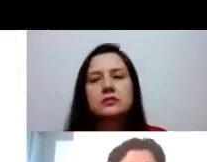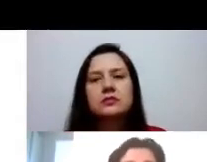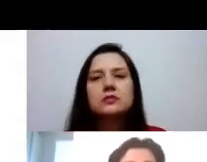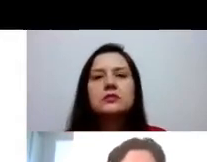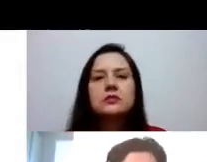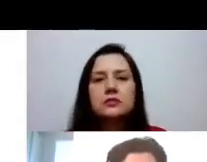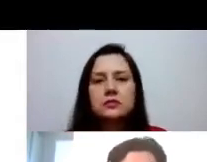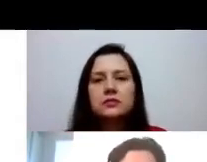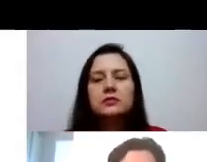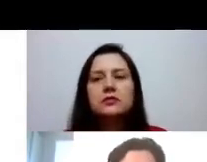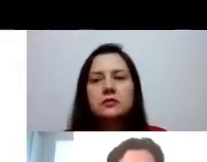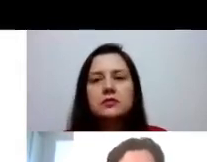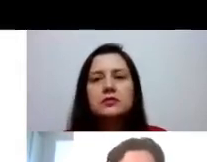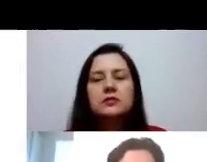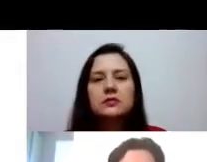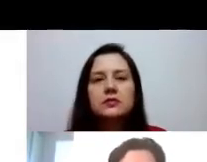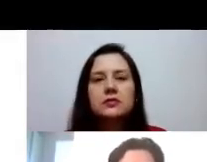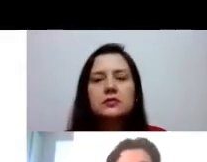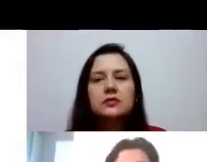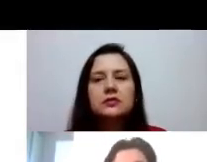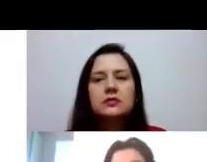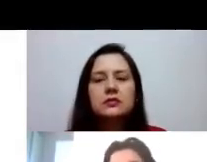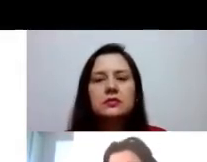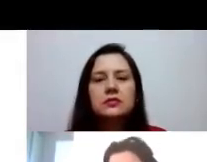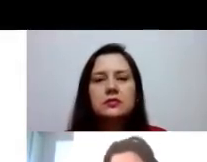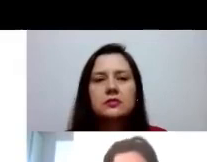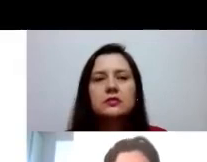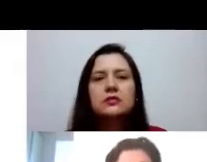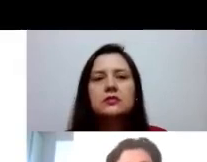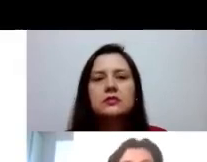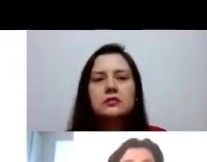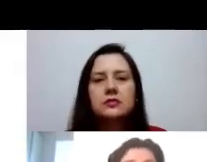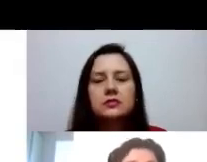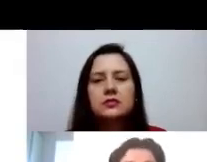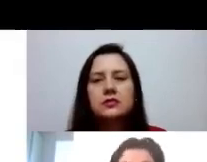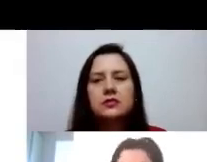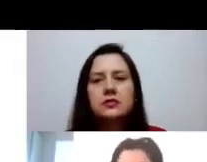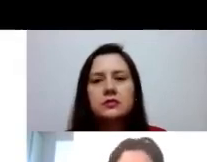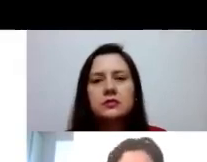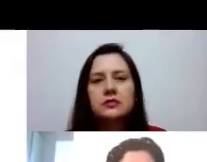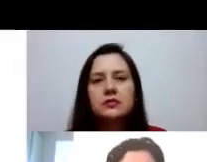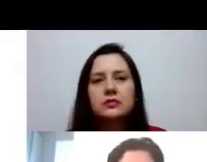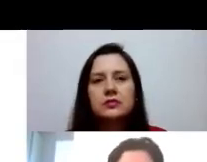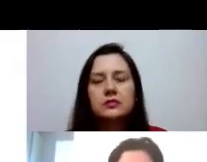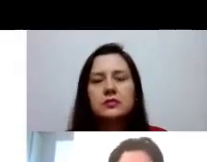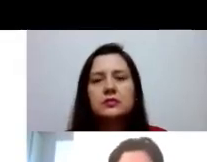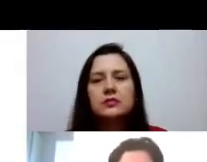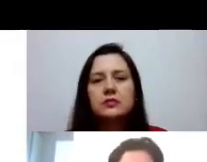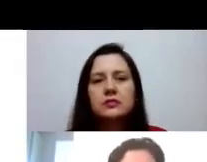a gente cumpriu agiu dentro das leis municipais, estaduais e federais. Eles pedem todas as leis que saem